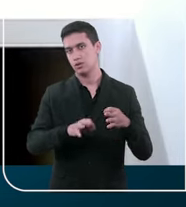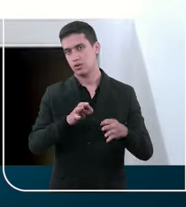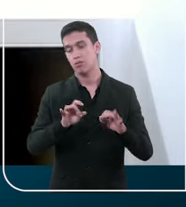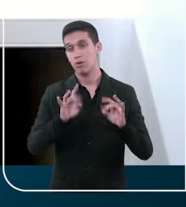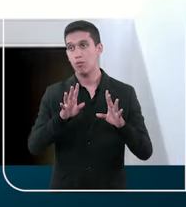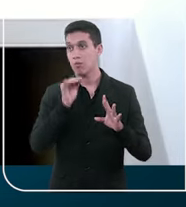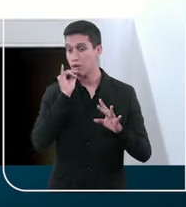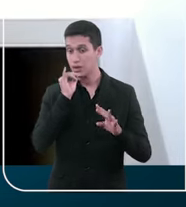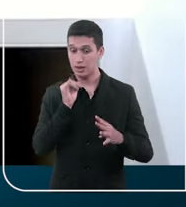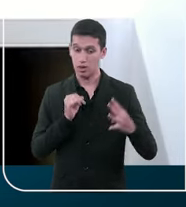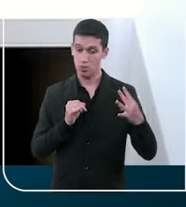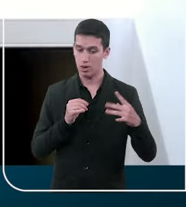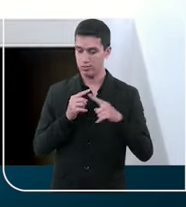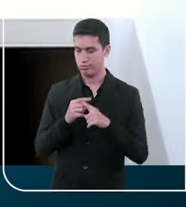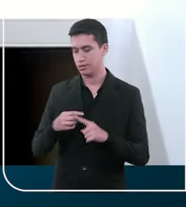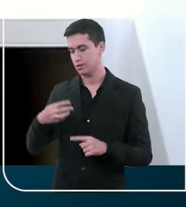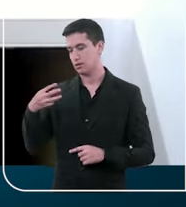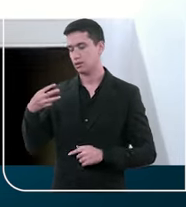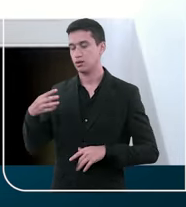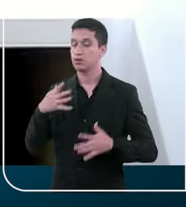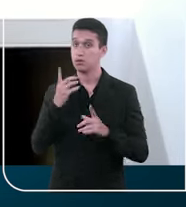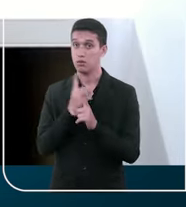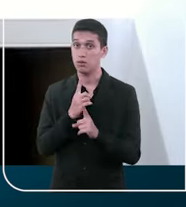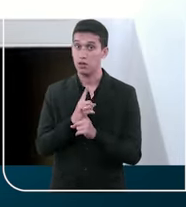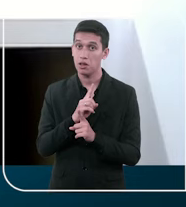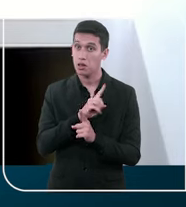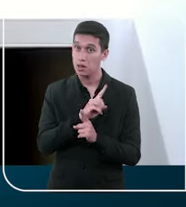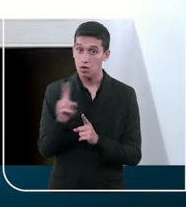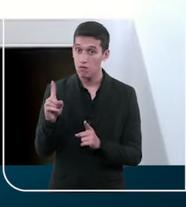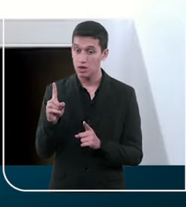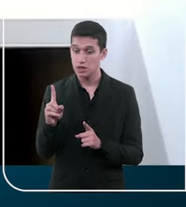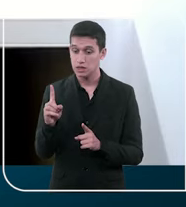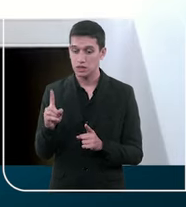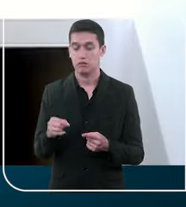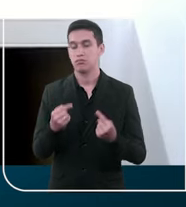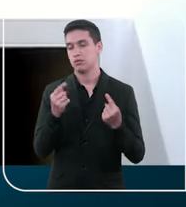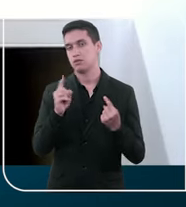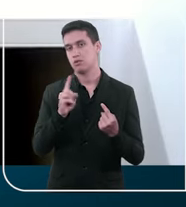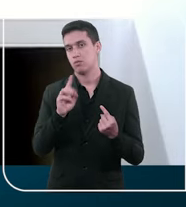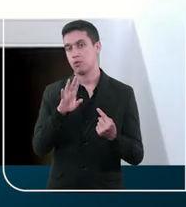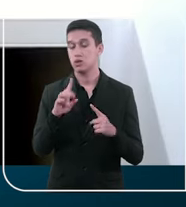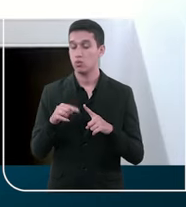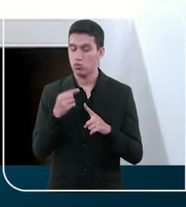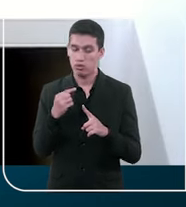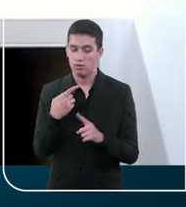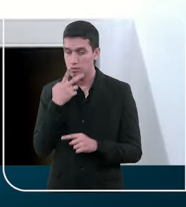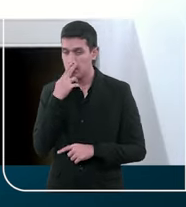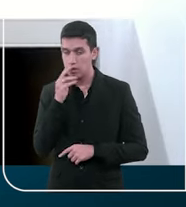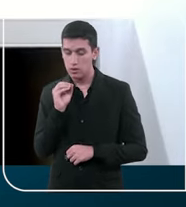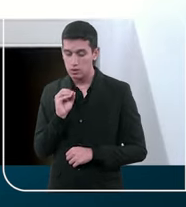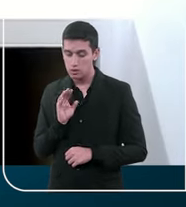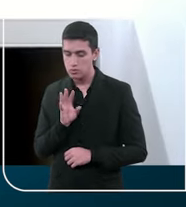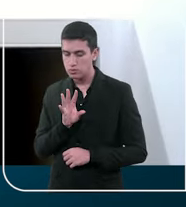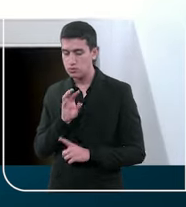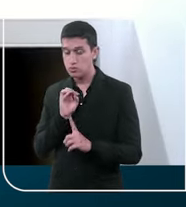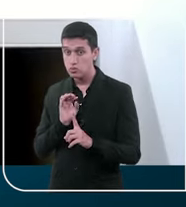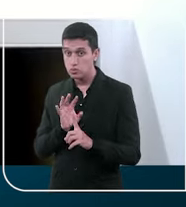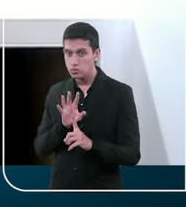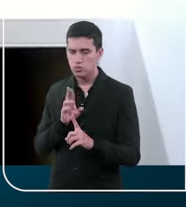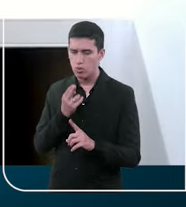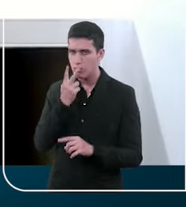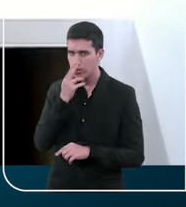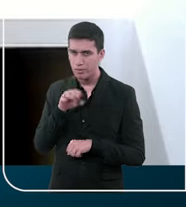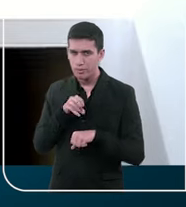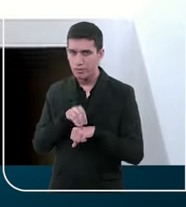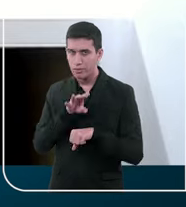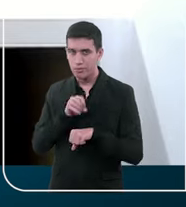3. Né? Então, uma posição enérgica não necessariamente vai ser, mas uma inclinação, uma sugestão para um